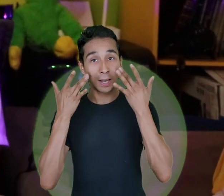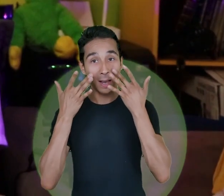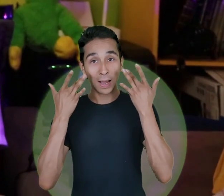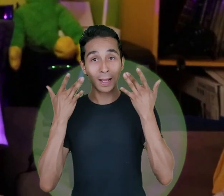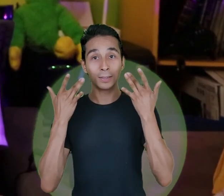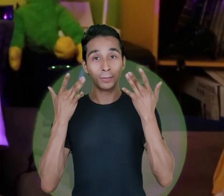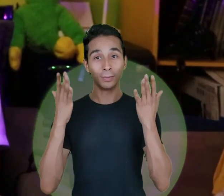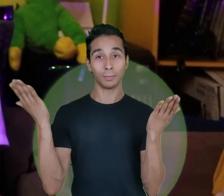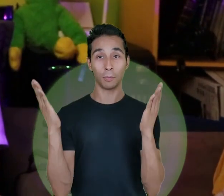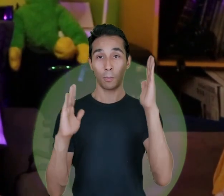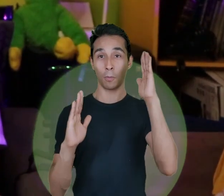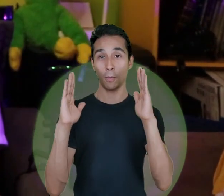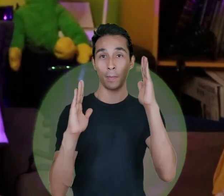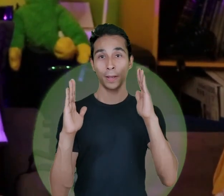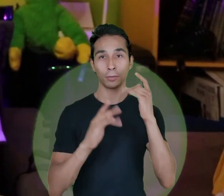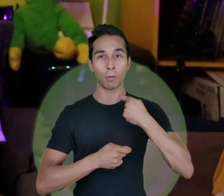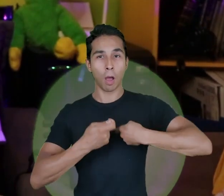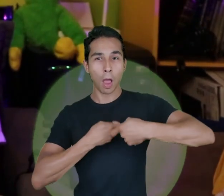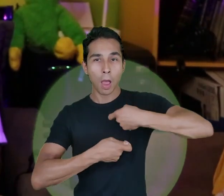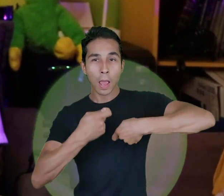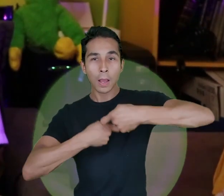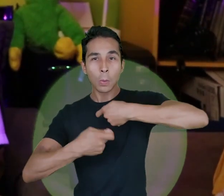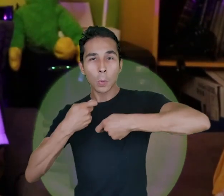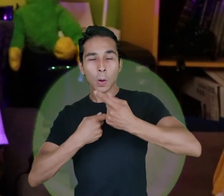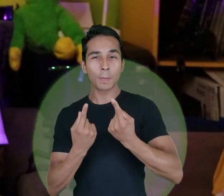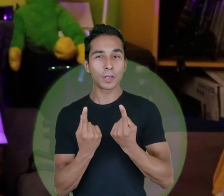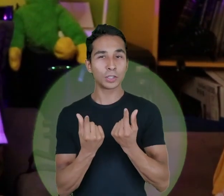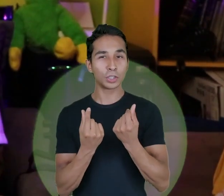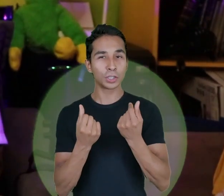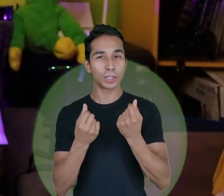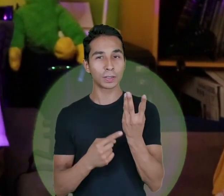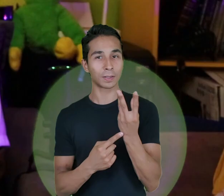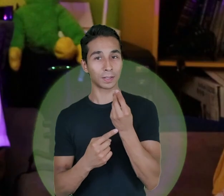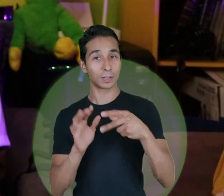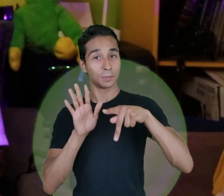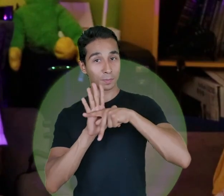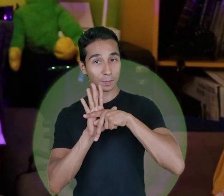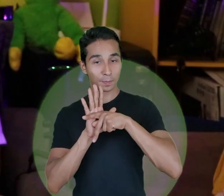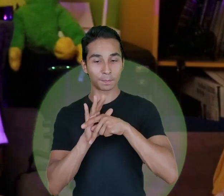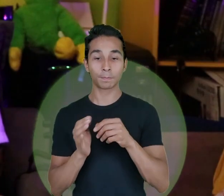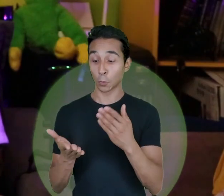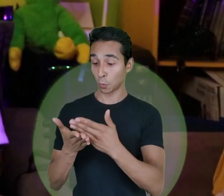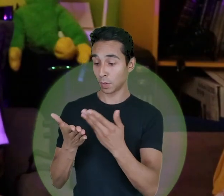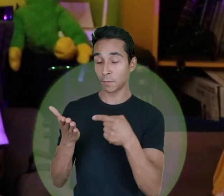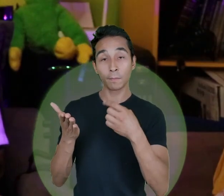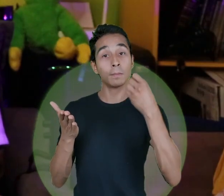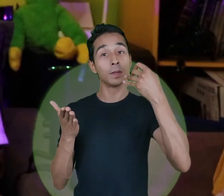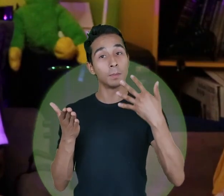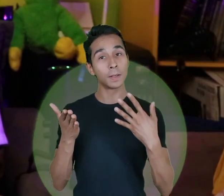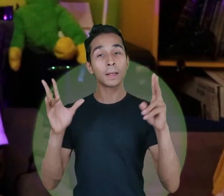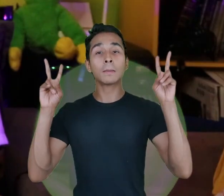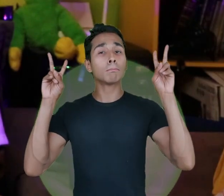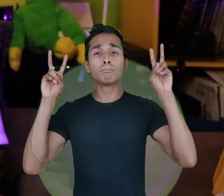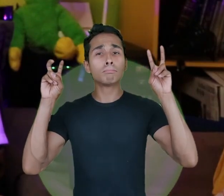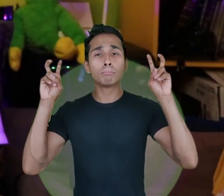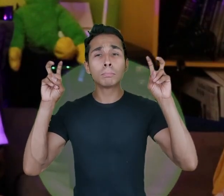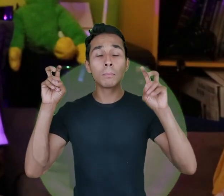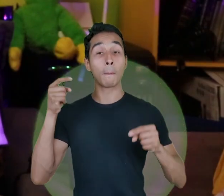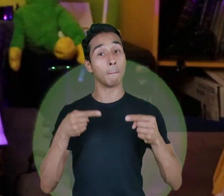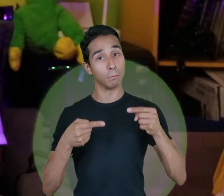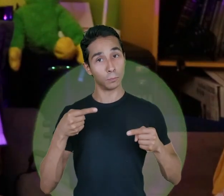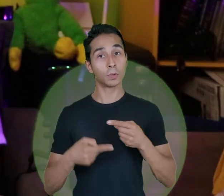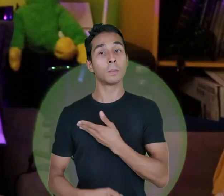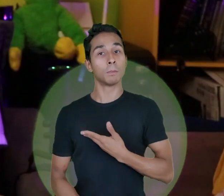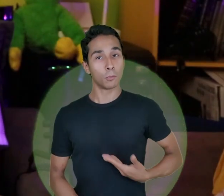Criativa. Esse livro ele faz todo um panorama aí, né, sobre as políticas públicas, sobre